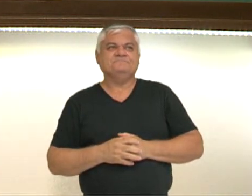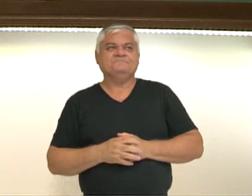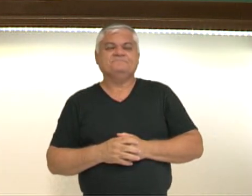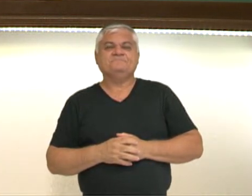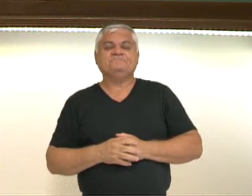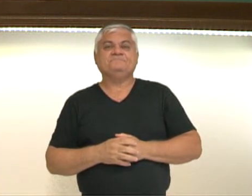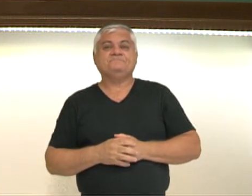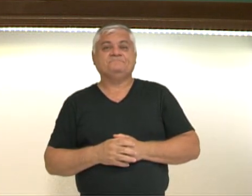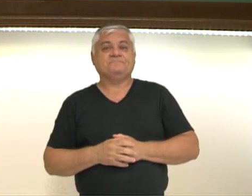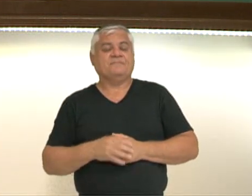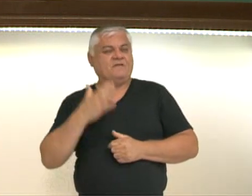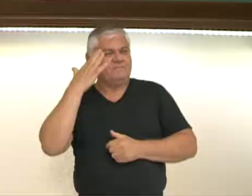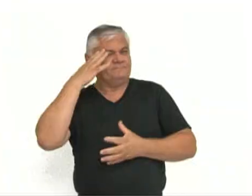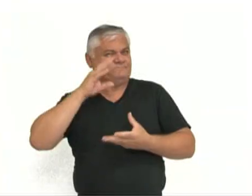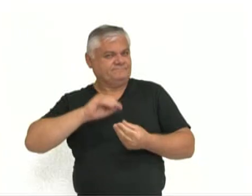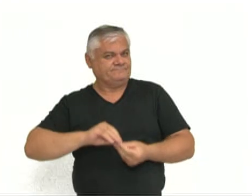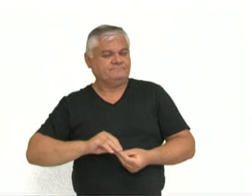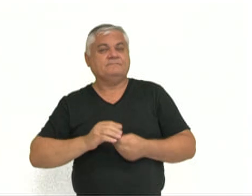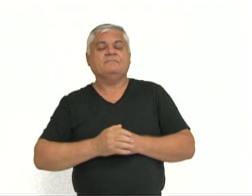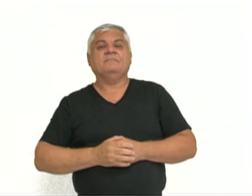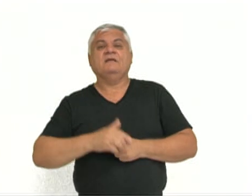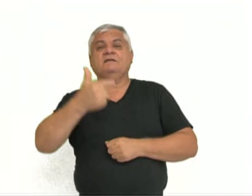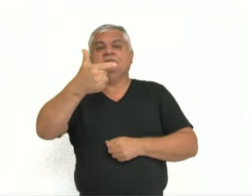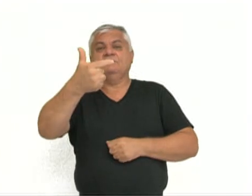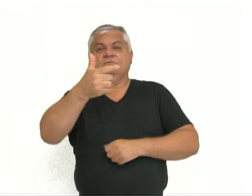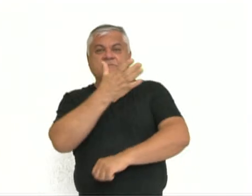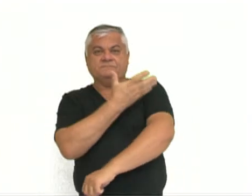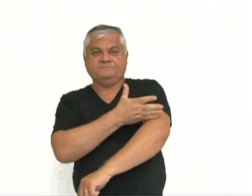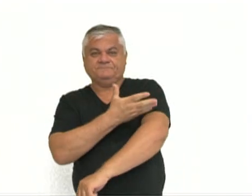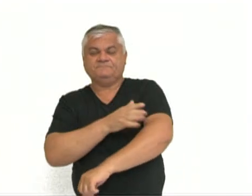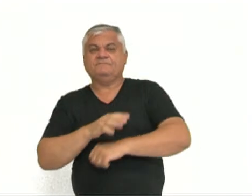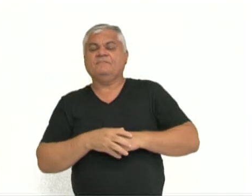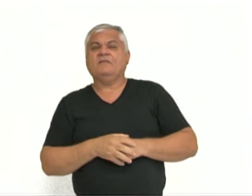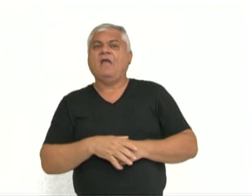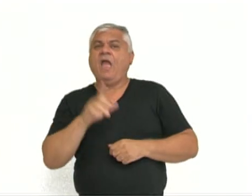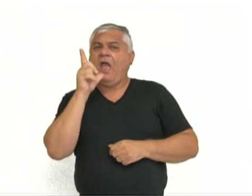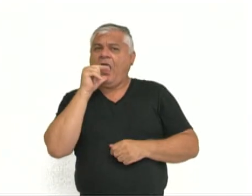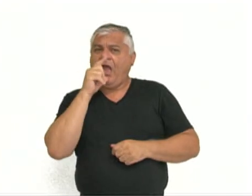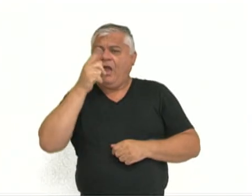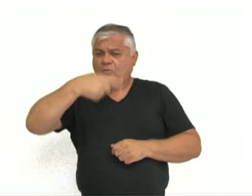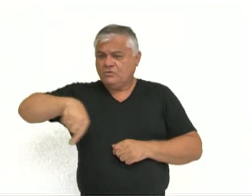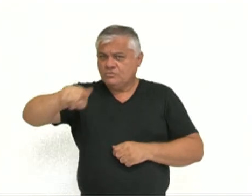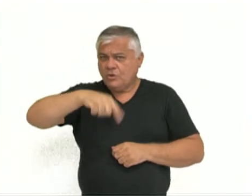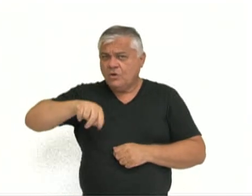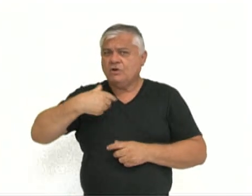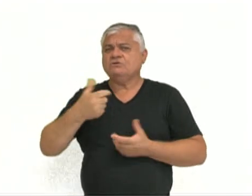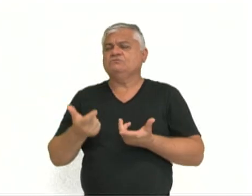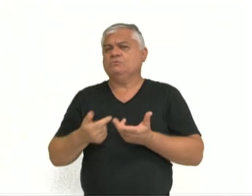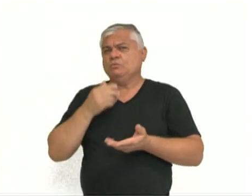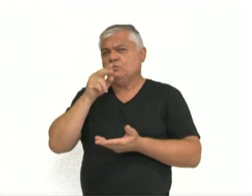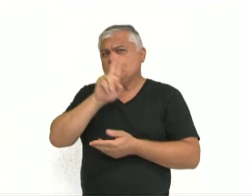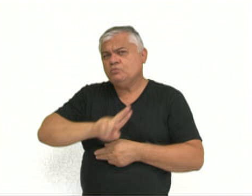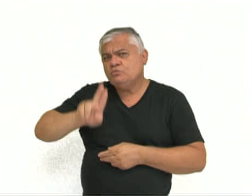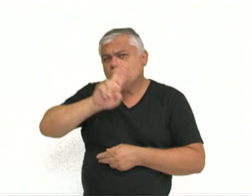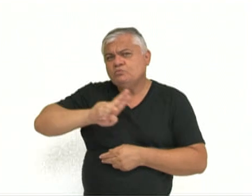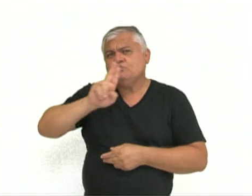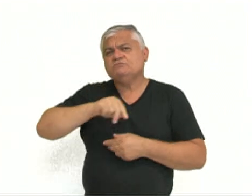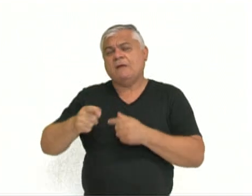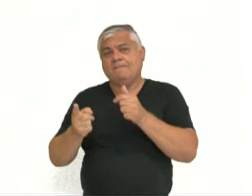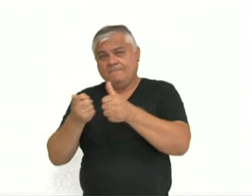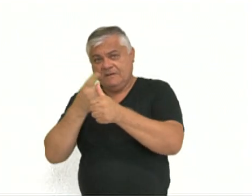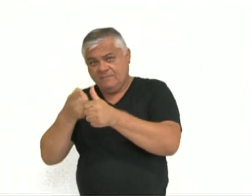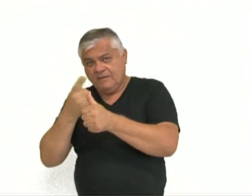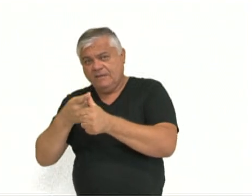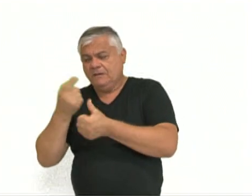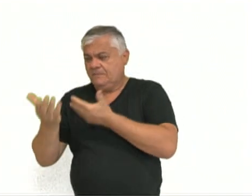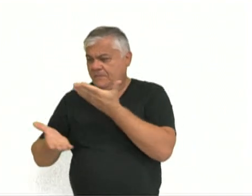Vamos ver se vocês entenderam agora. Sabendo que a água que utilizamos no nosso cotidiano passa por adequações nas estações de